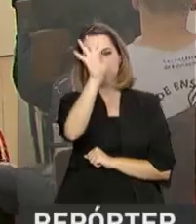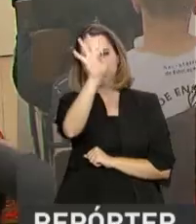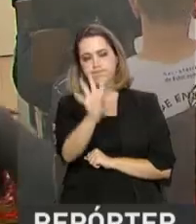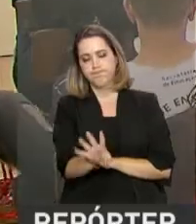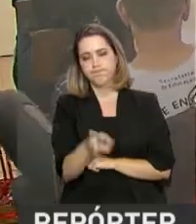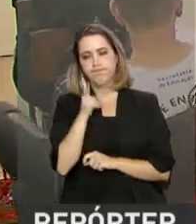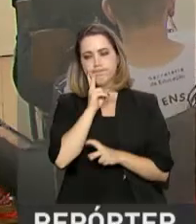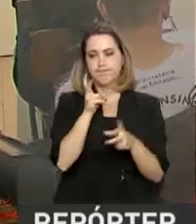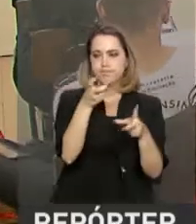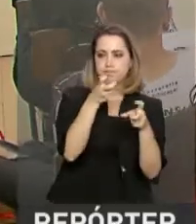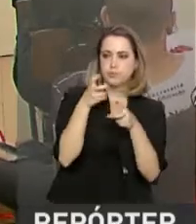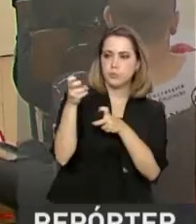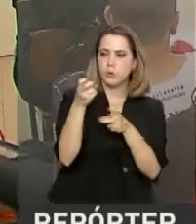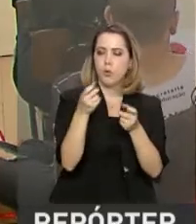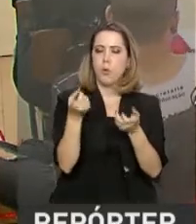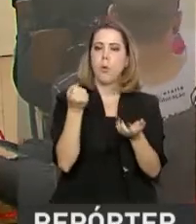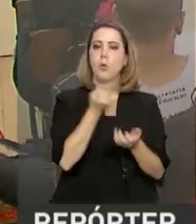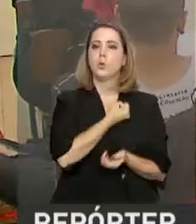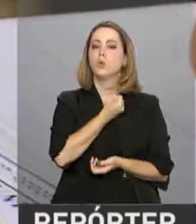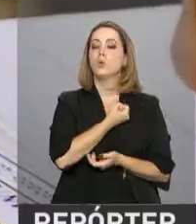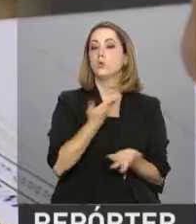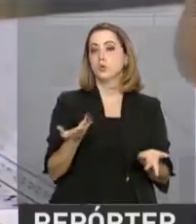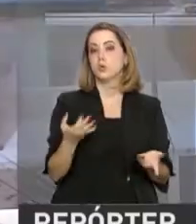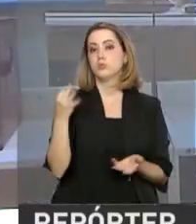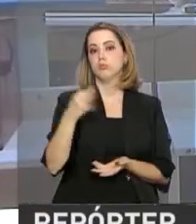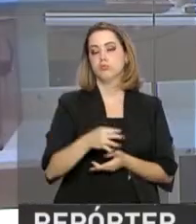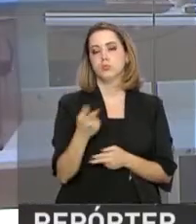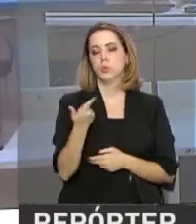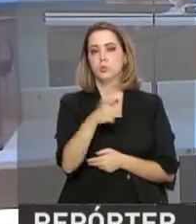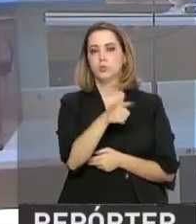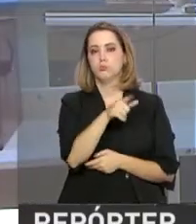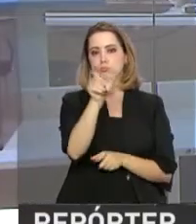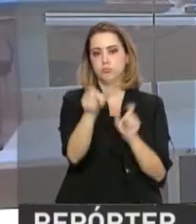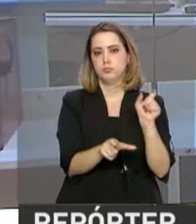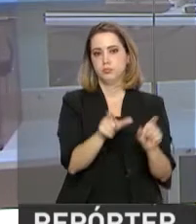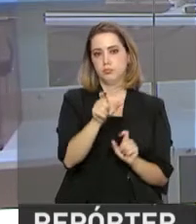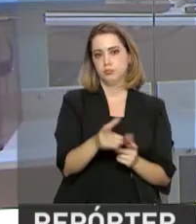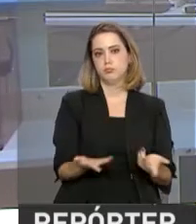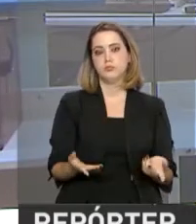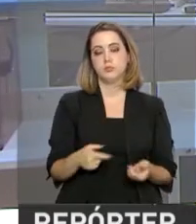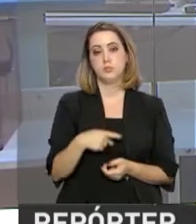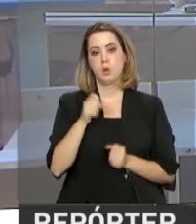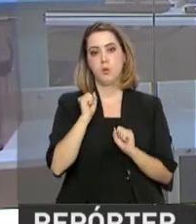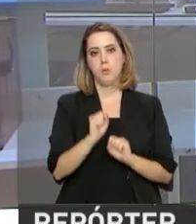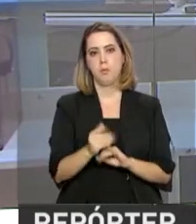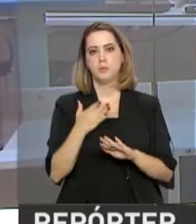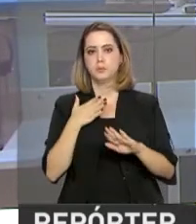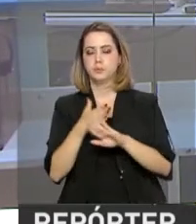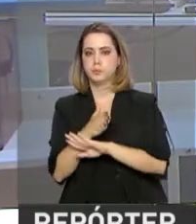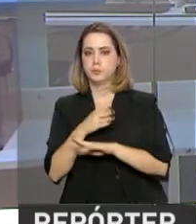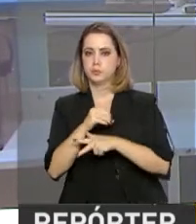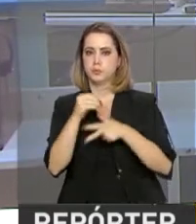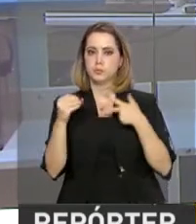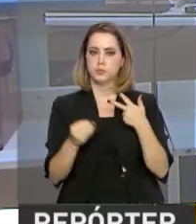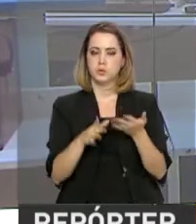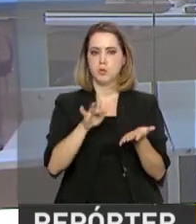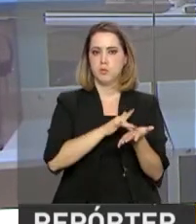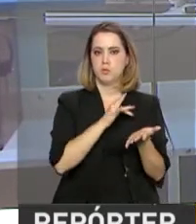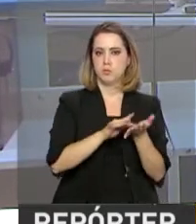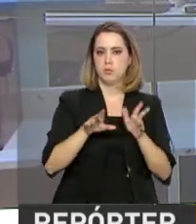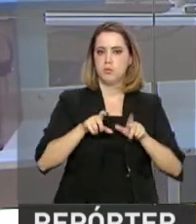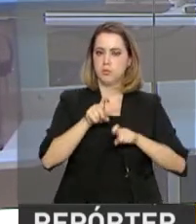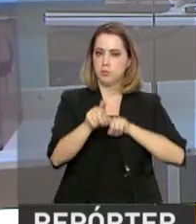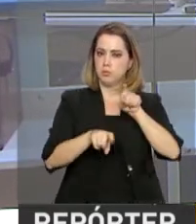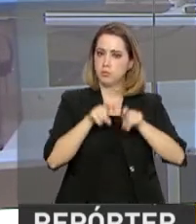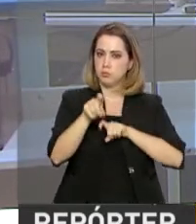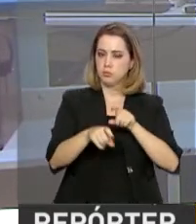comparar o desempenho dele com de outros candidatos a plataforma hora do enem pode ser acessada por computador smartphone ou tablet pelo